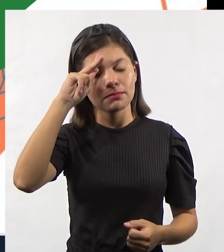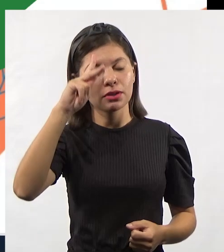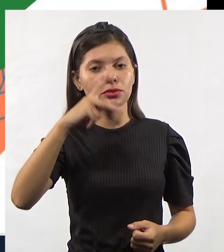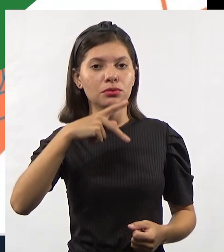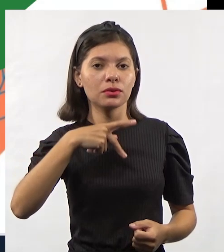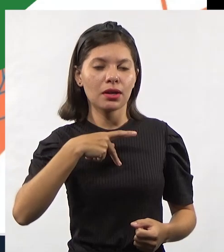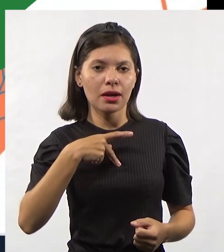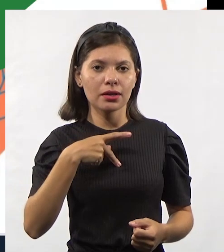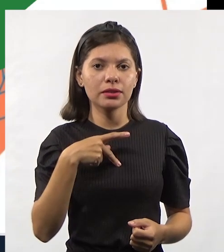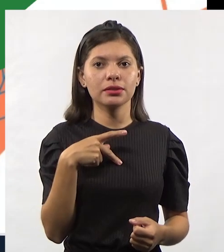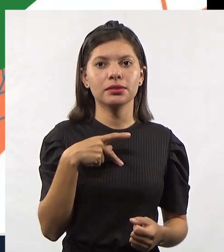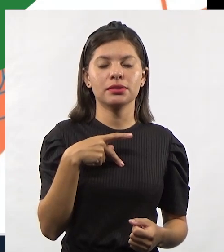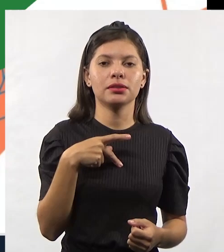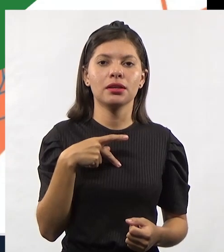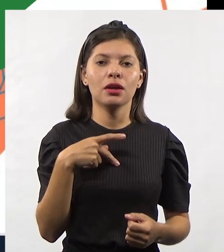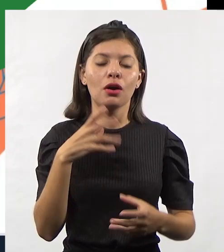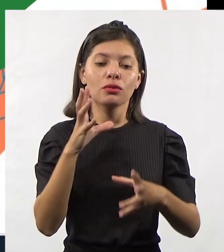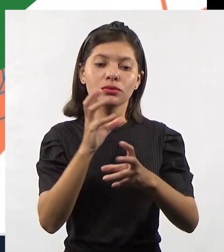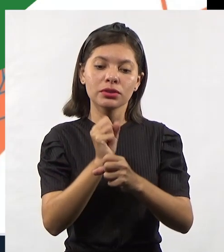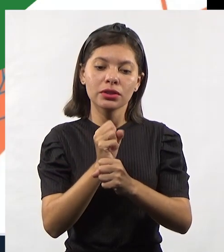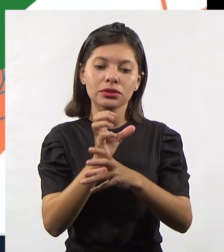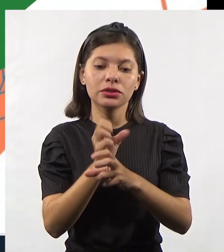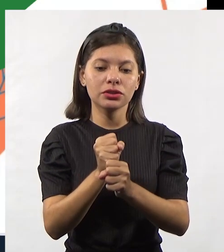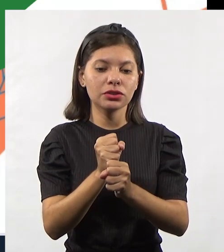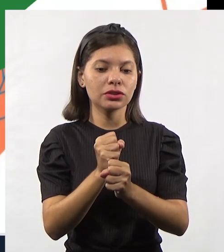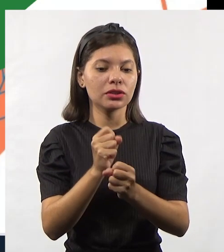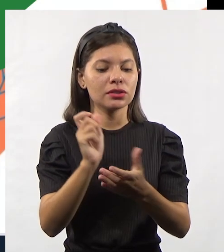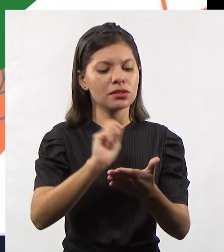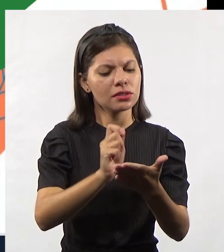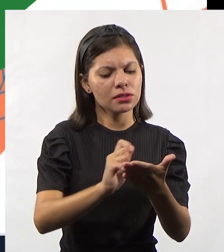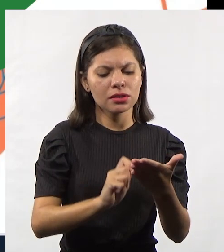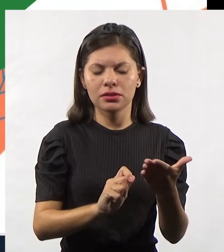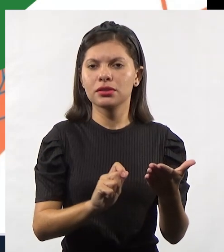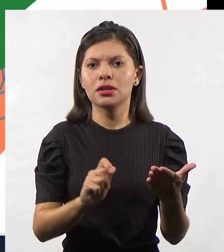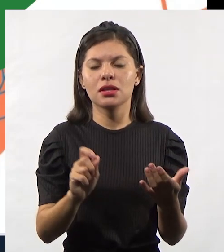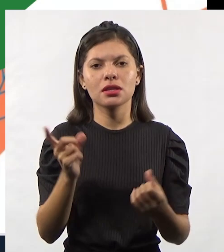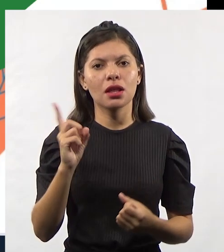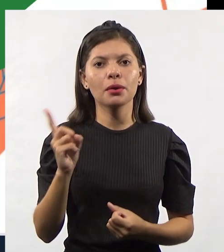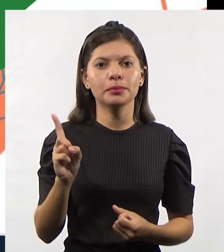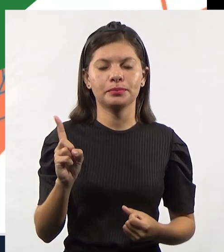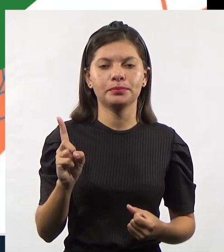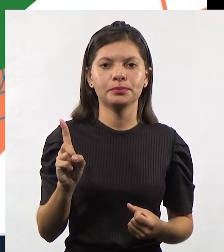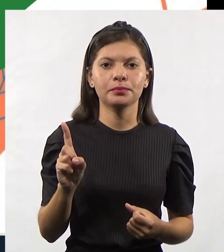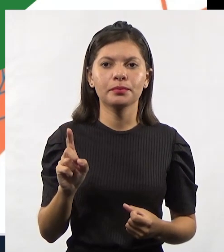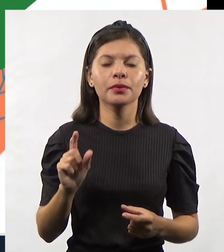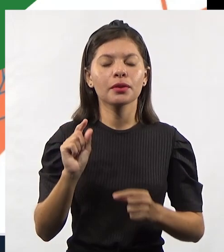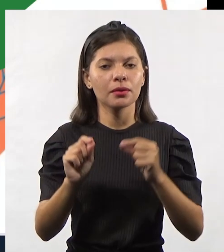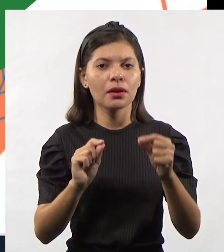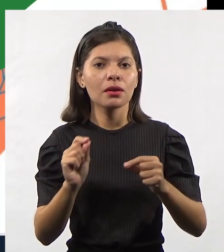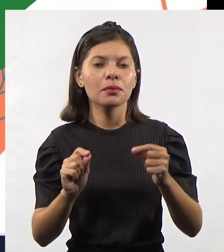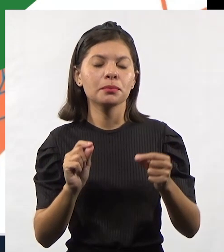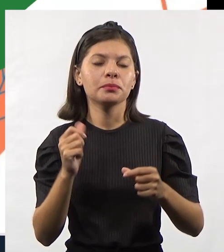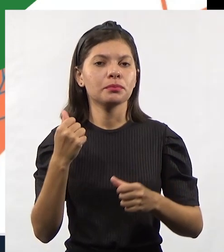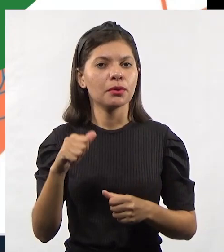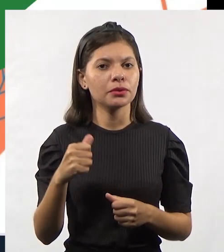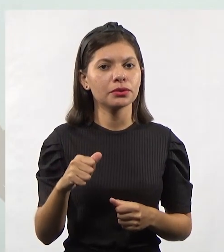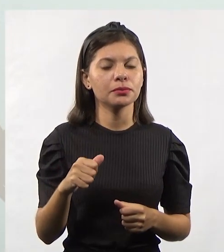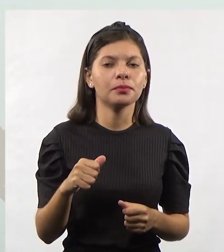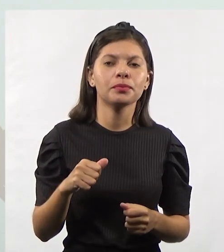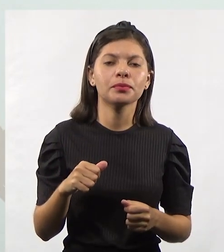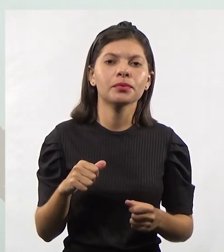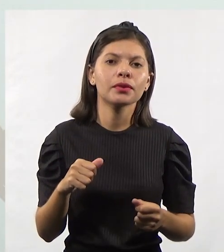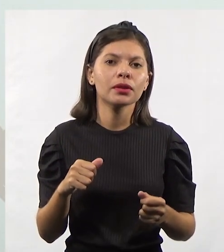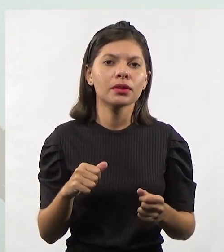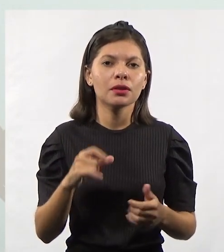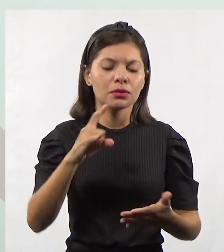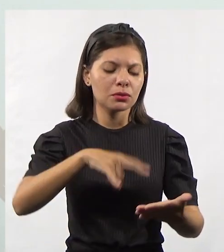não escritas pode ser não escritas pode ser não escritas então arquivos públicos geralmente uma pesquisa documental